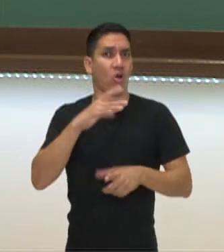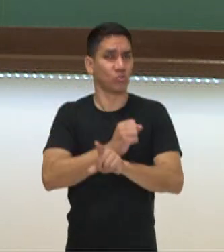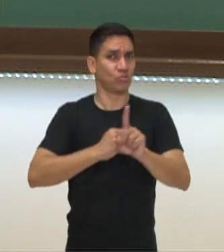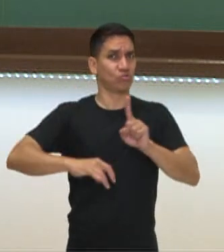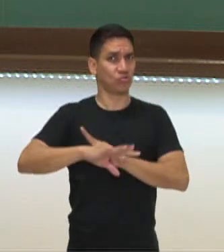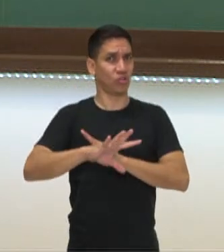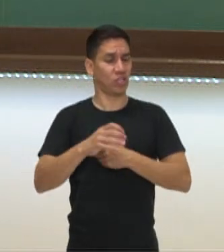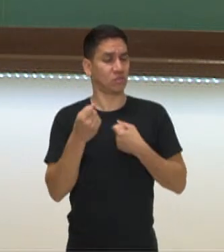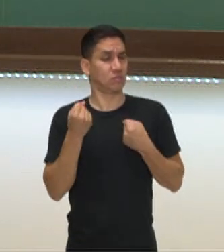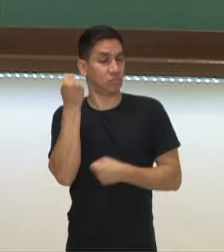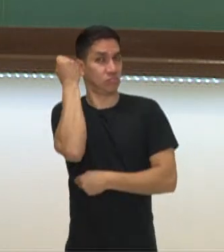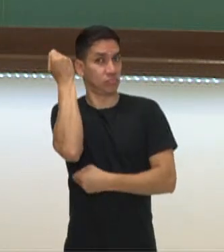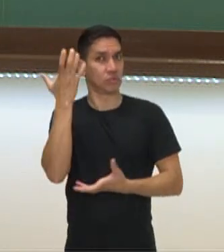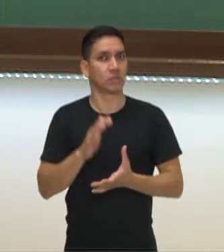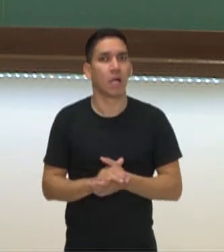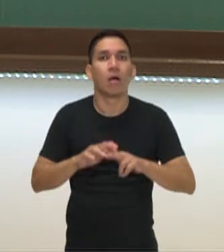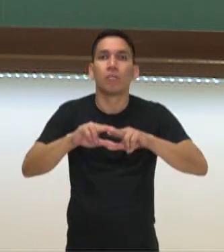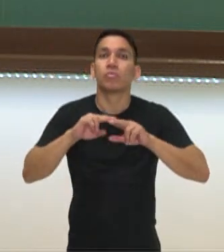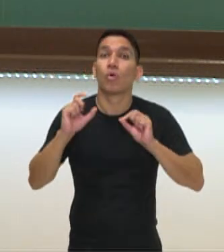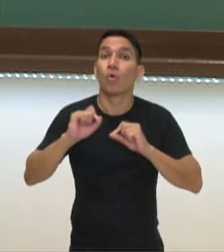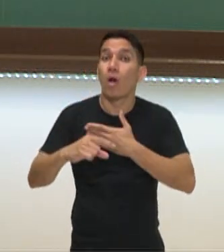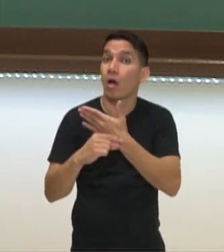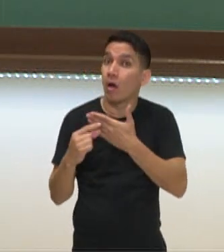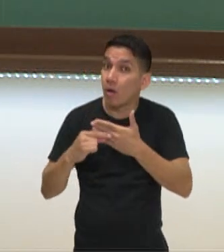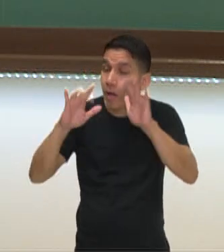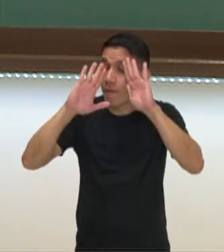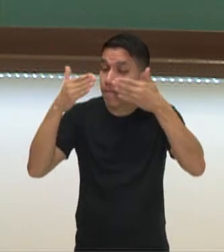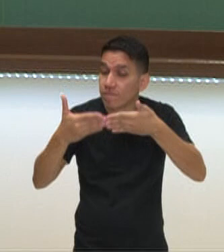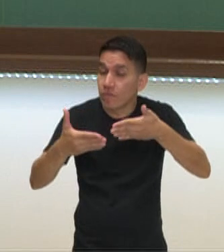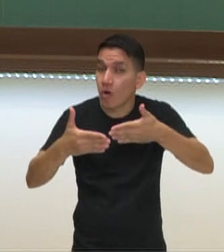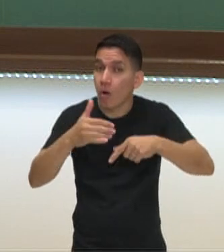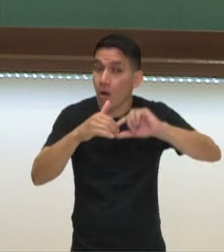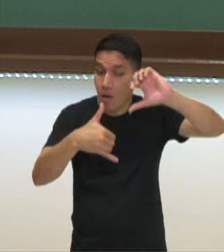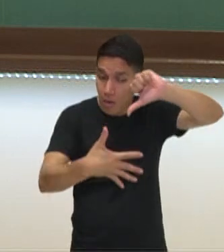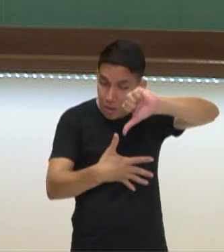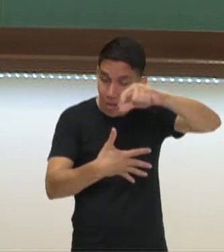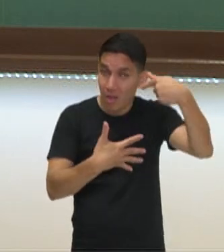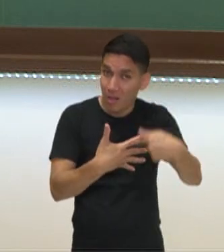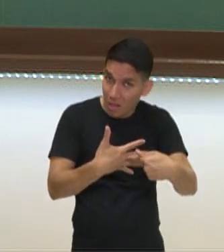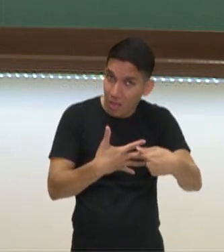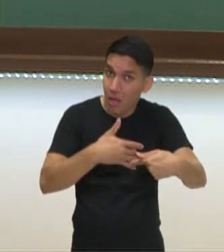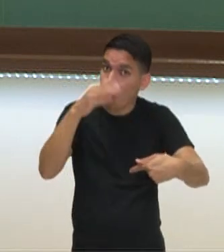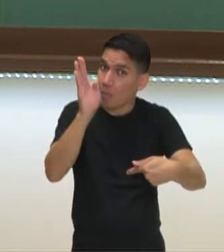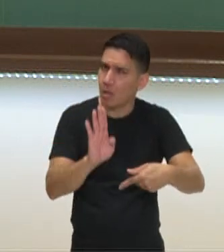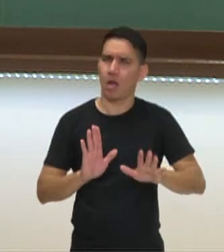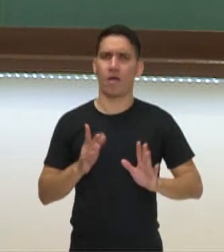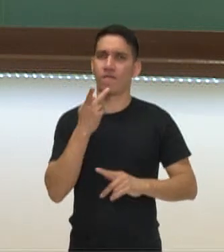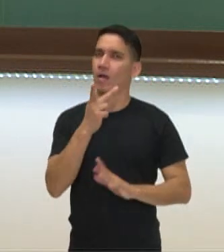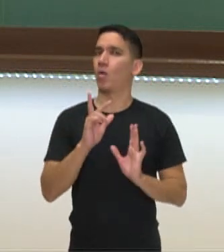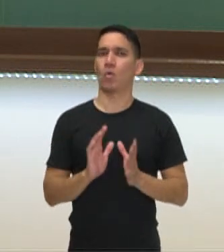estadunidense. Então, os autores que estavam pensando o Brasil nessa época, eles vão dizer, não, no Brasil não tem lei de segregação